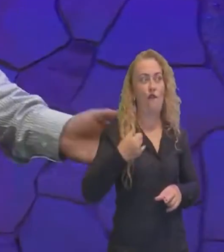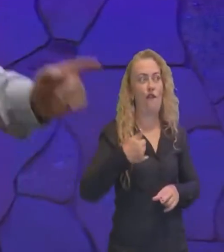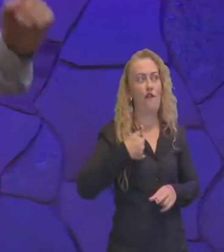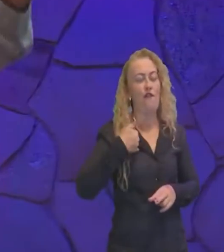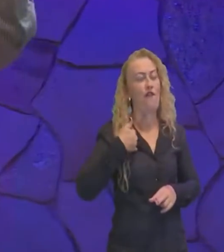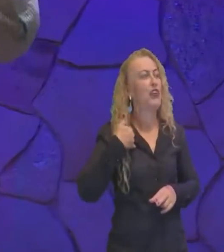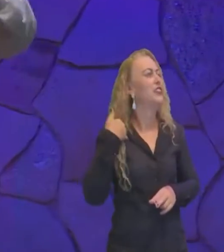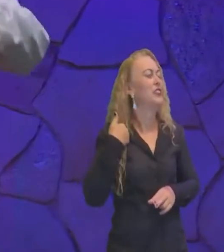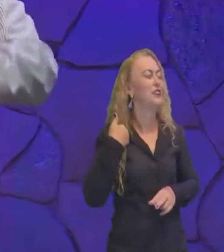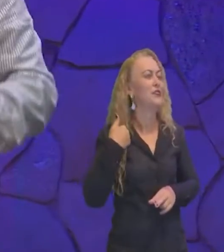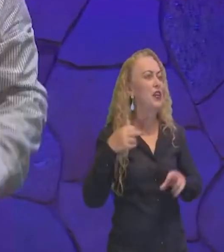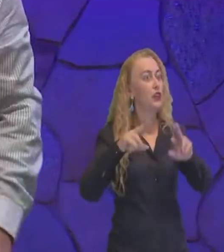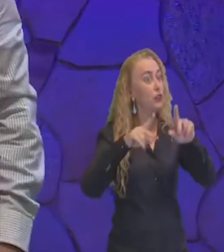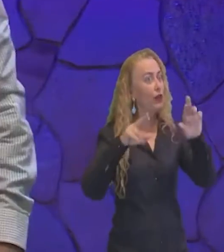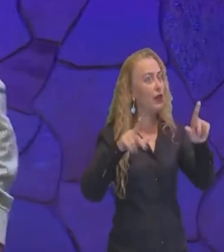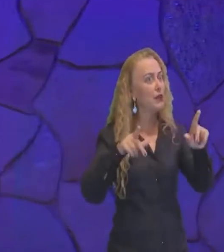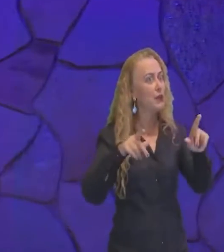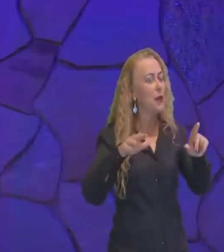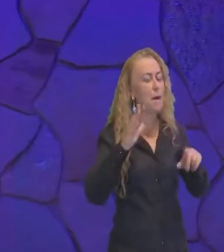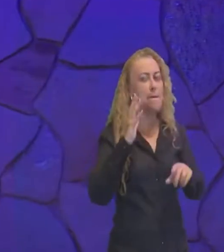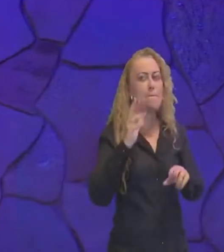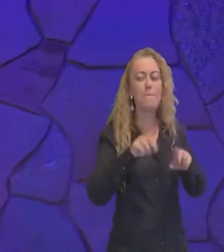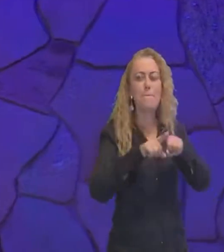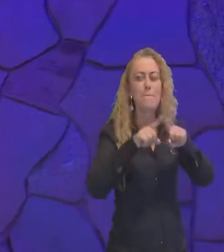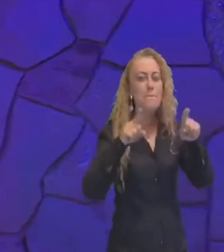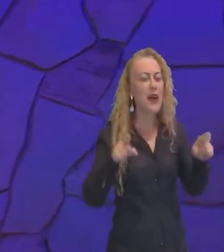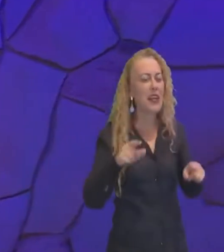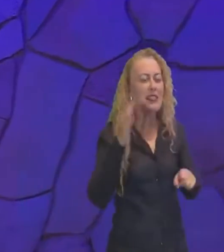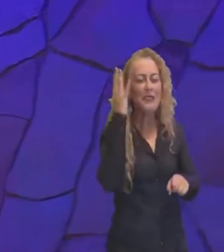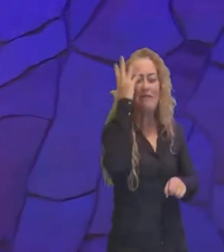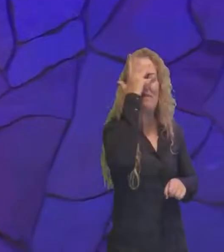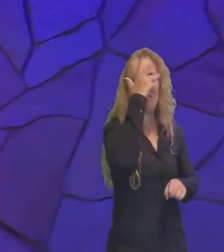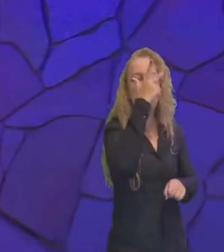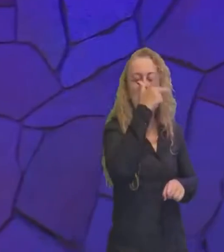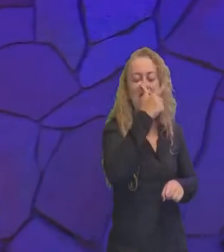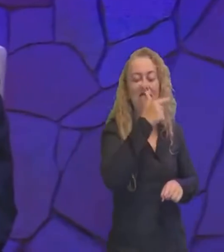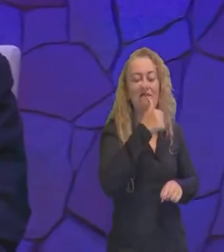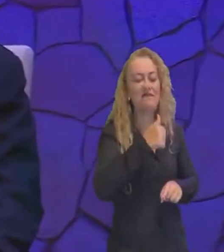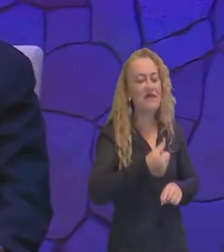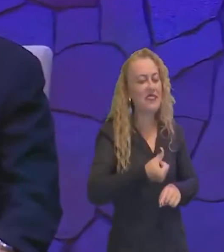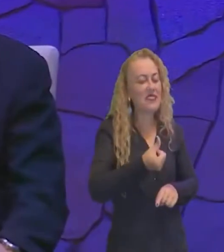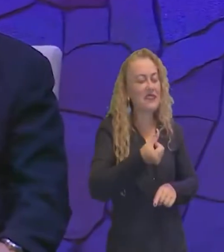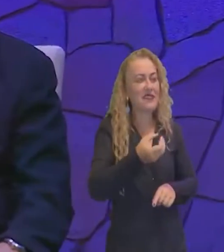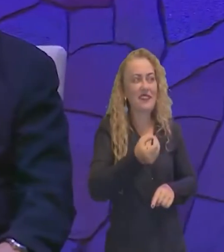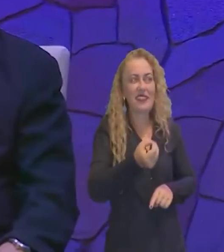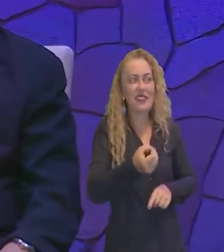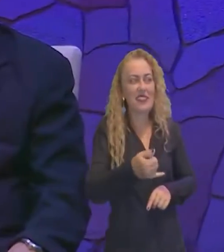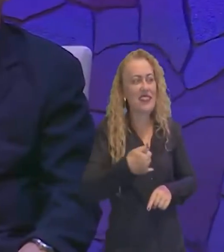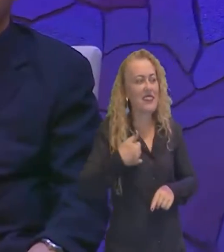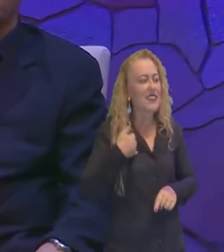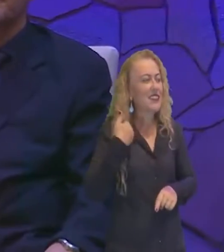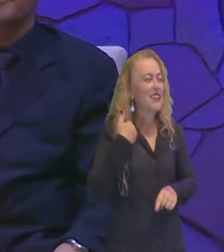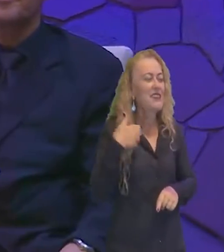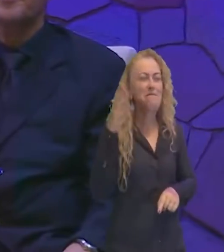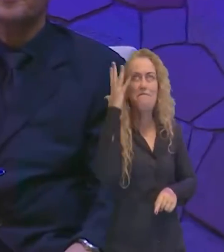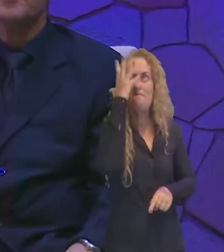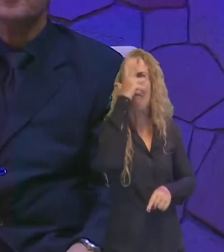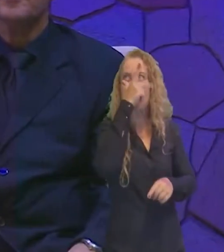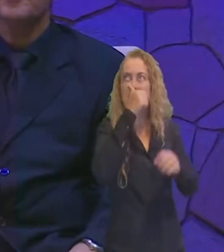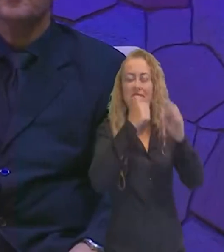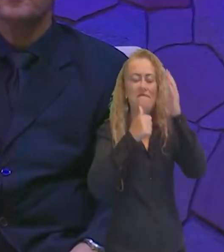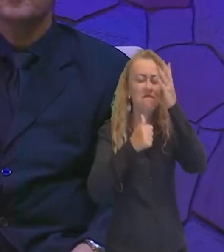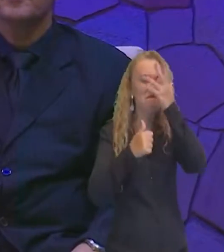20. Mas existe uma beleza dos 60 anos. Não perca essa beleza. Essa beleza só